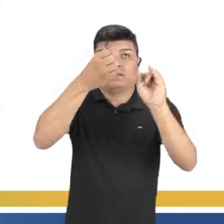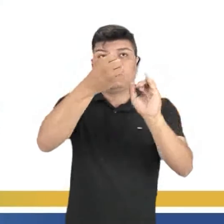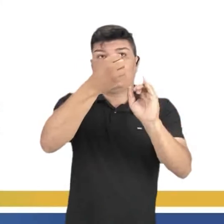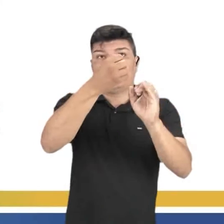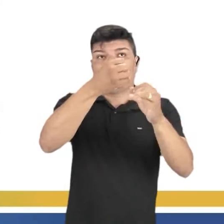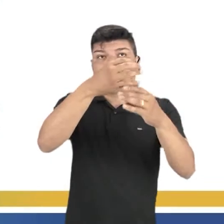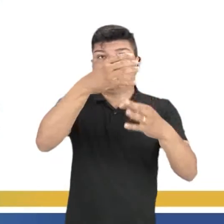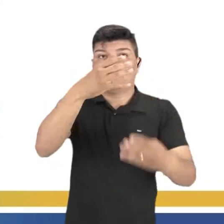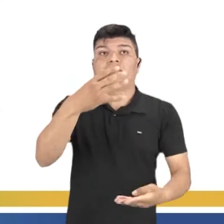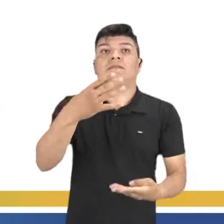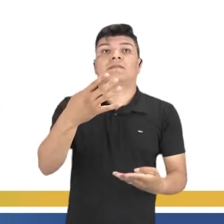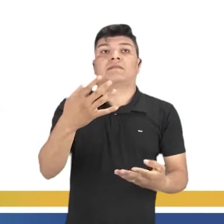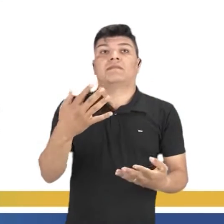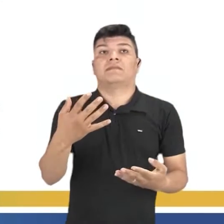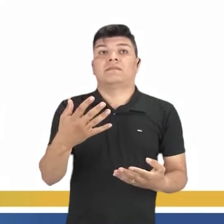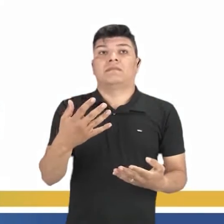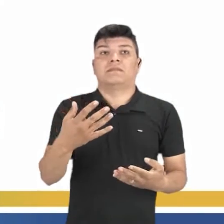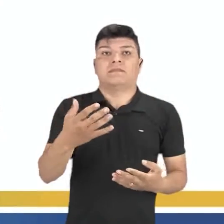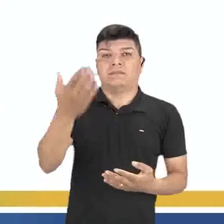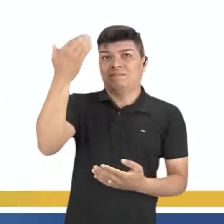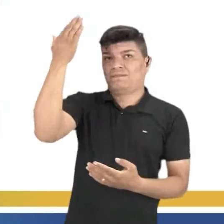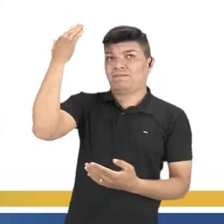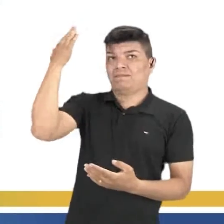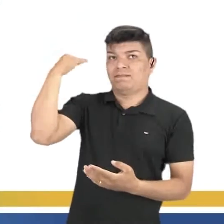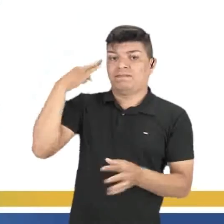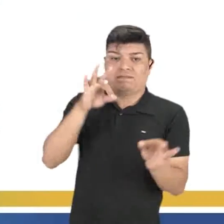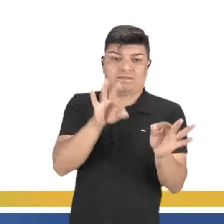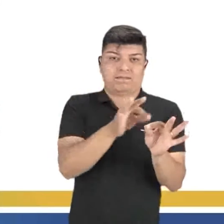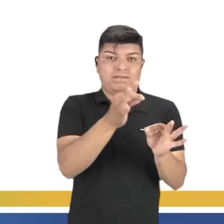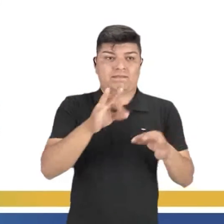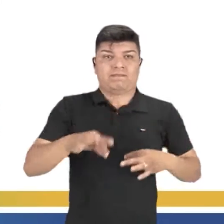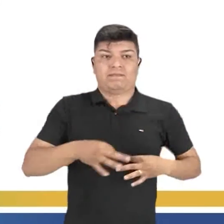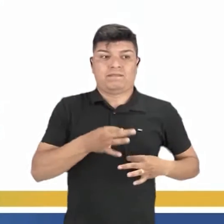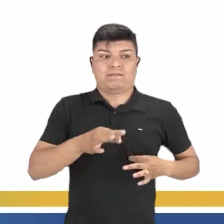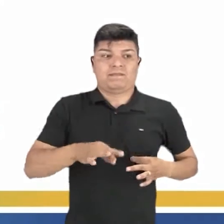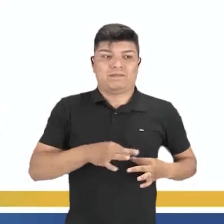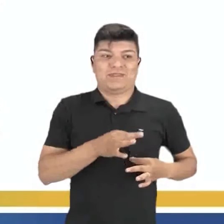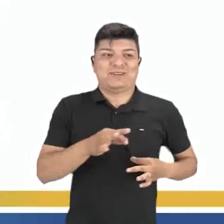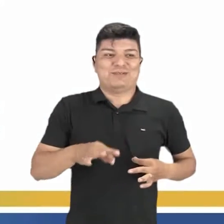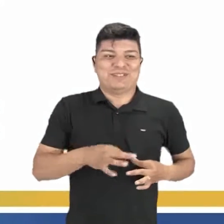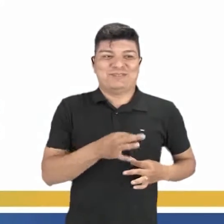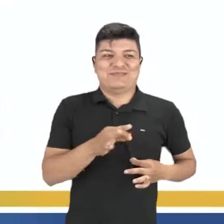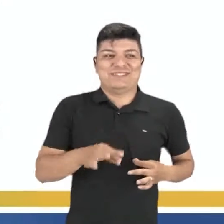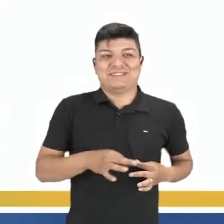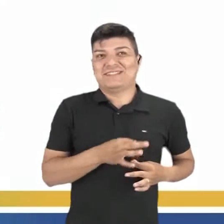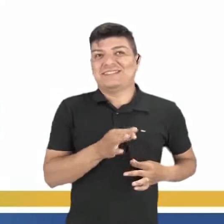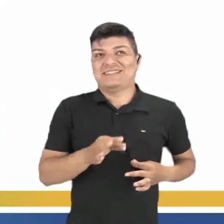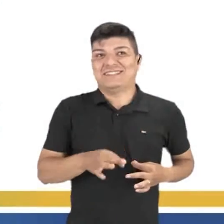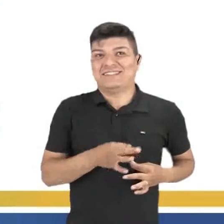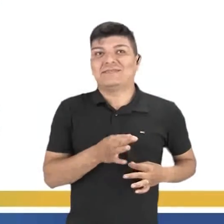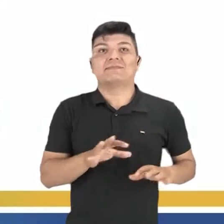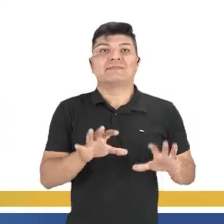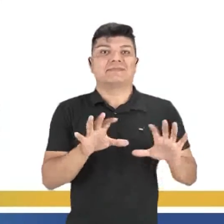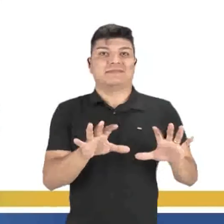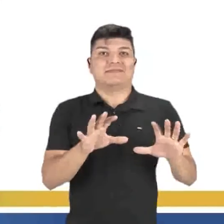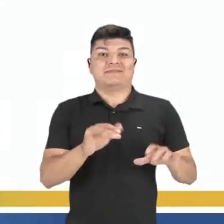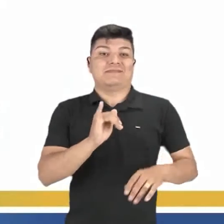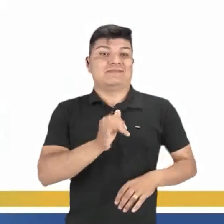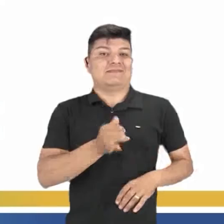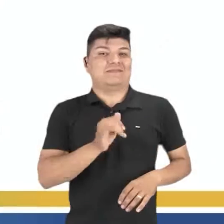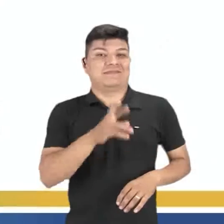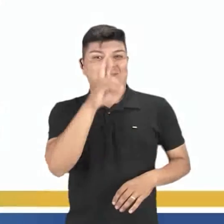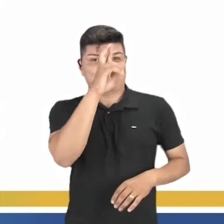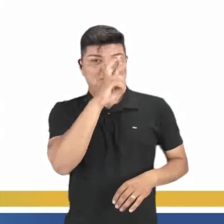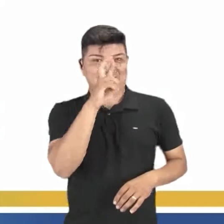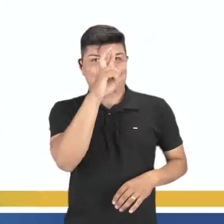aqui. Era uma vez uma costura, quem disse a um novelo de linha, trata-se de um narrador